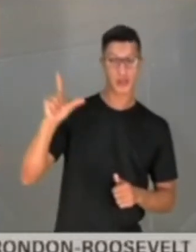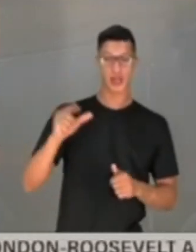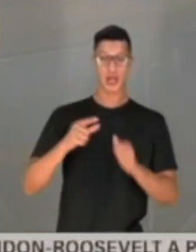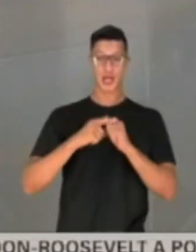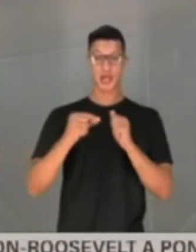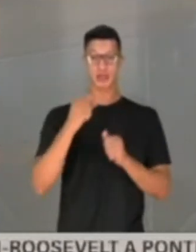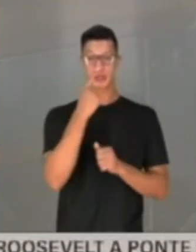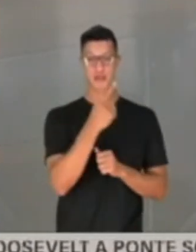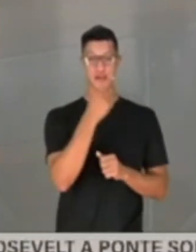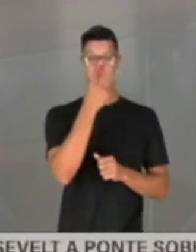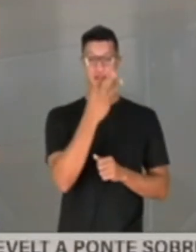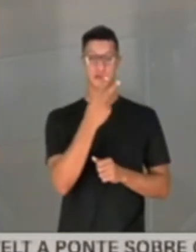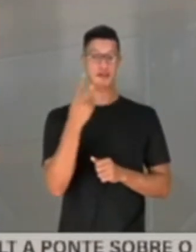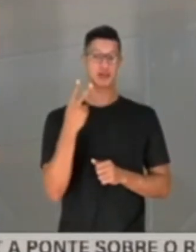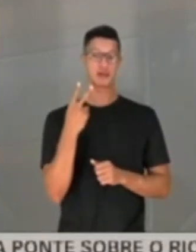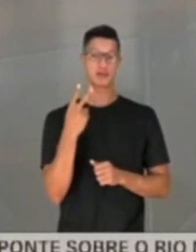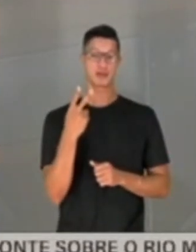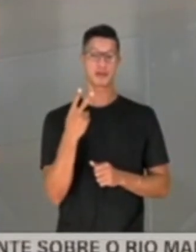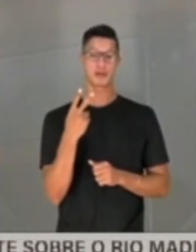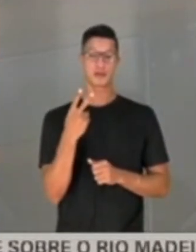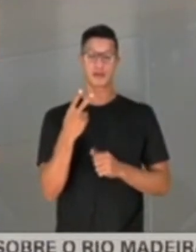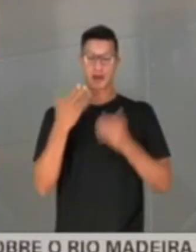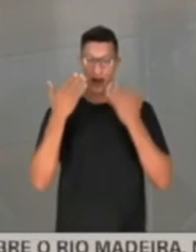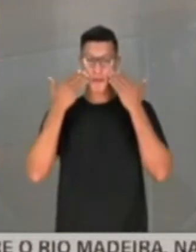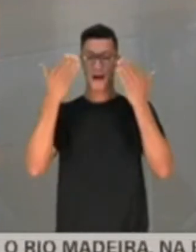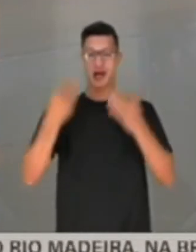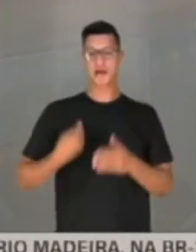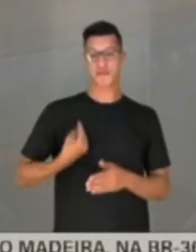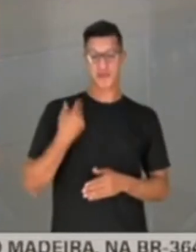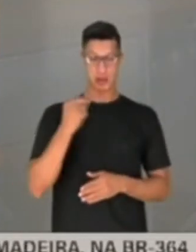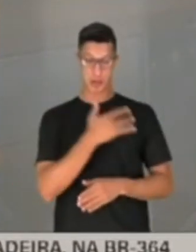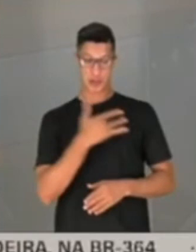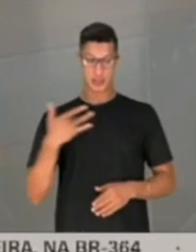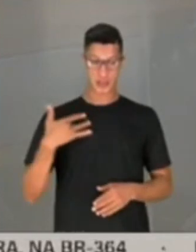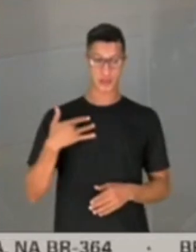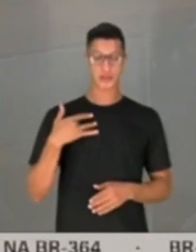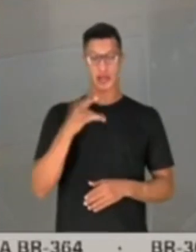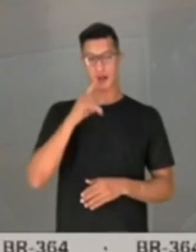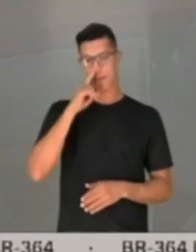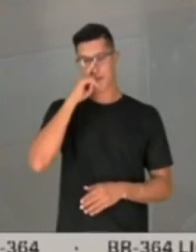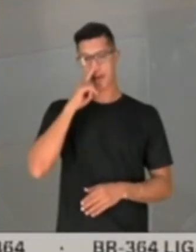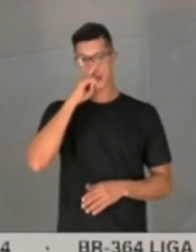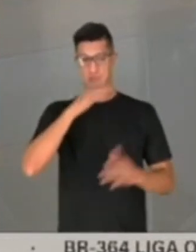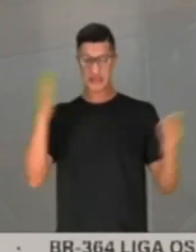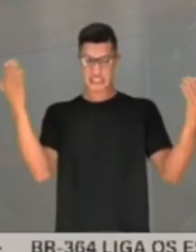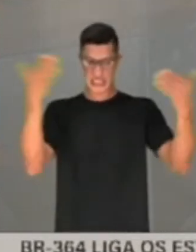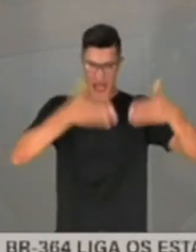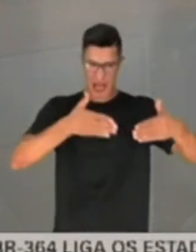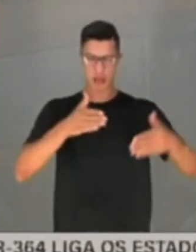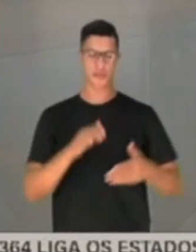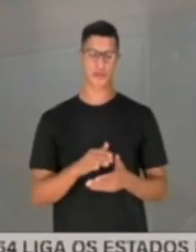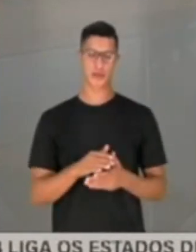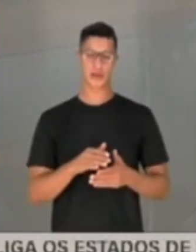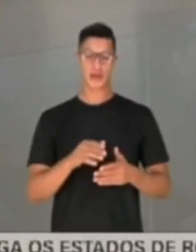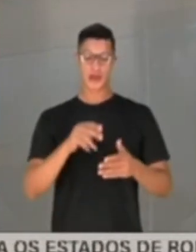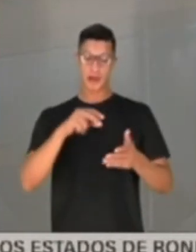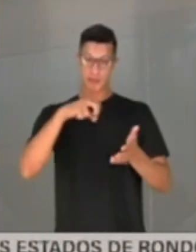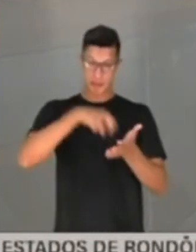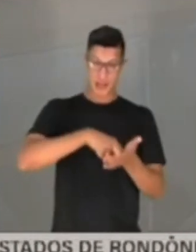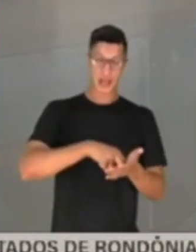Artigo 132. Expor a vida ou a saúde de outrem a perigo direto e eminente. A